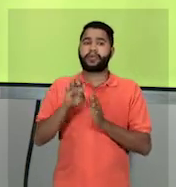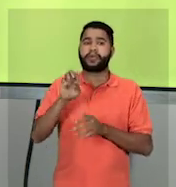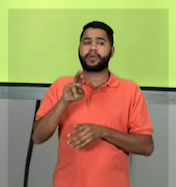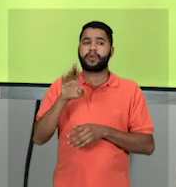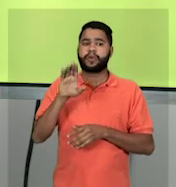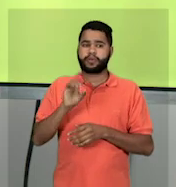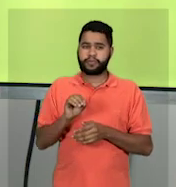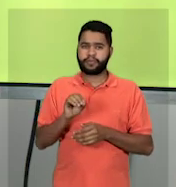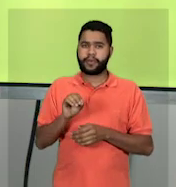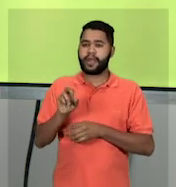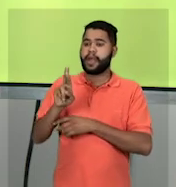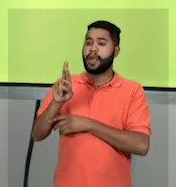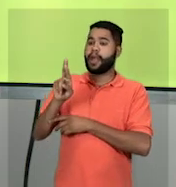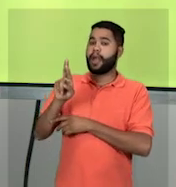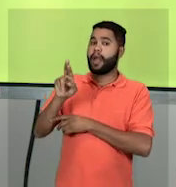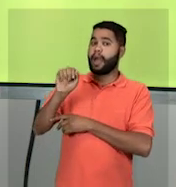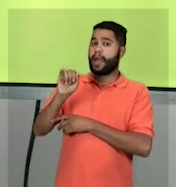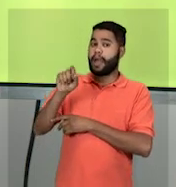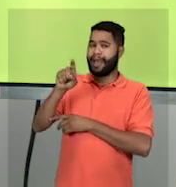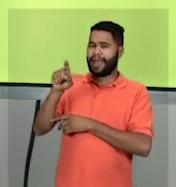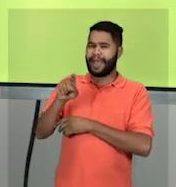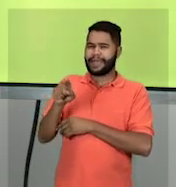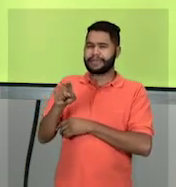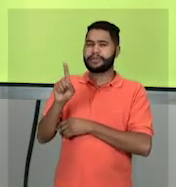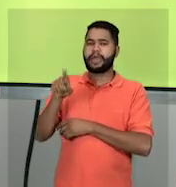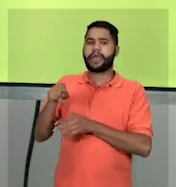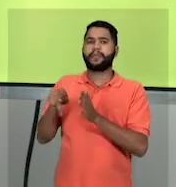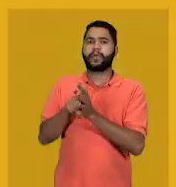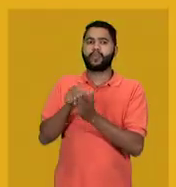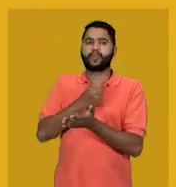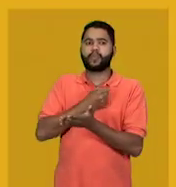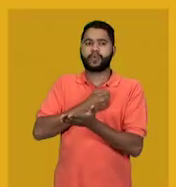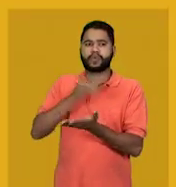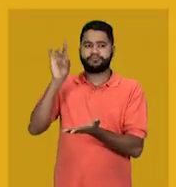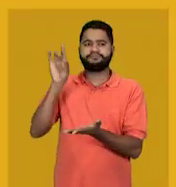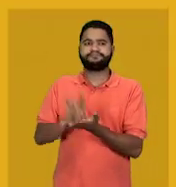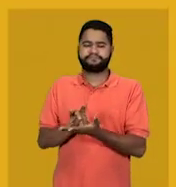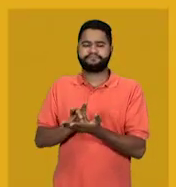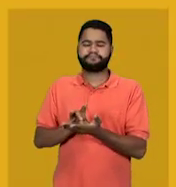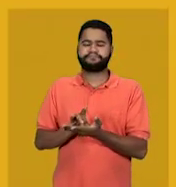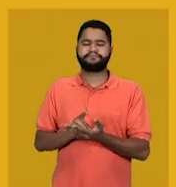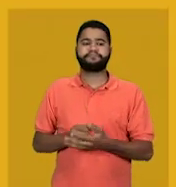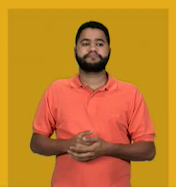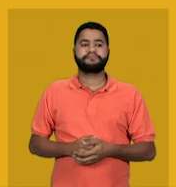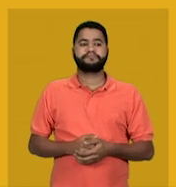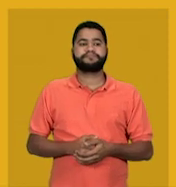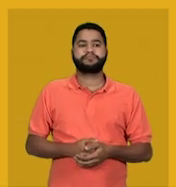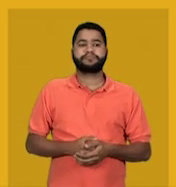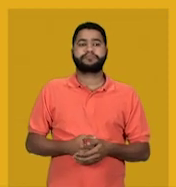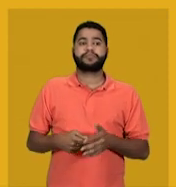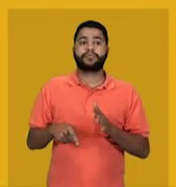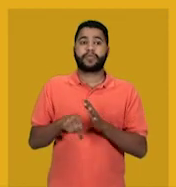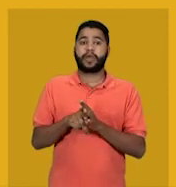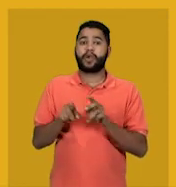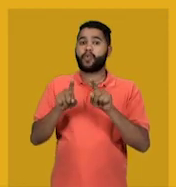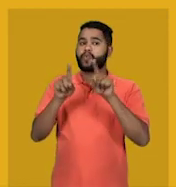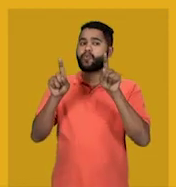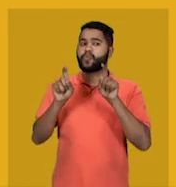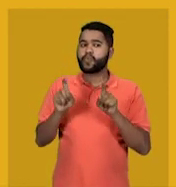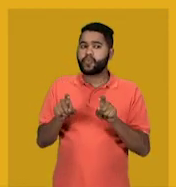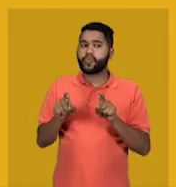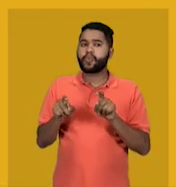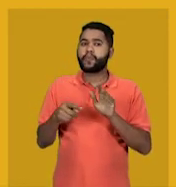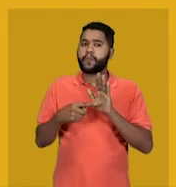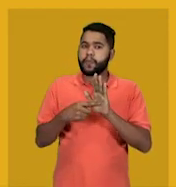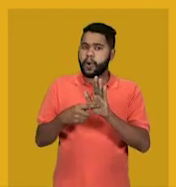de uma equação ela falou que valida a equação de olho na tela raiz de uma equação é o valor da incógnita que